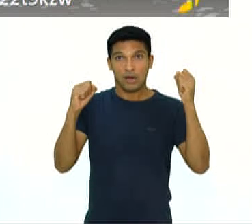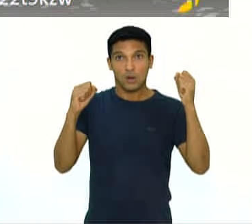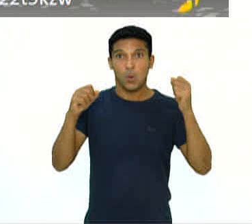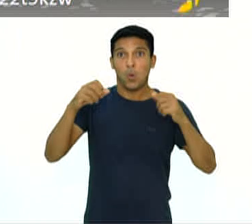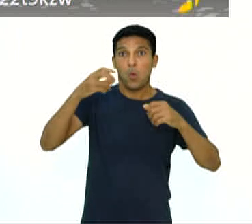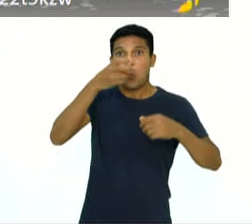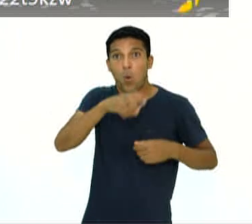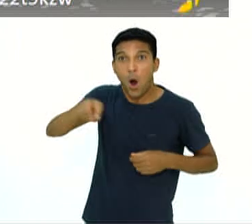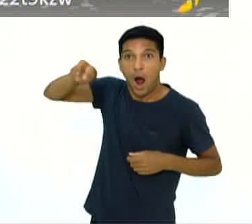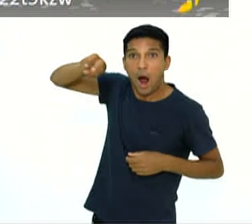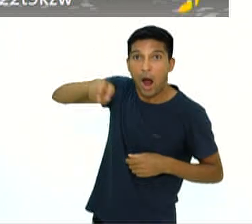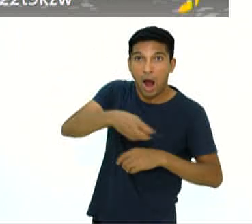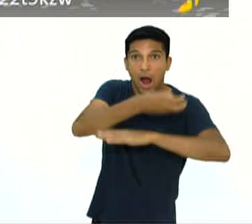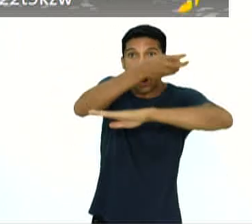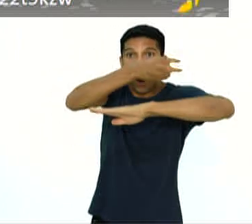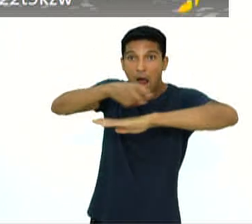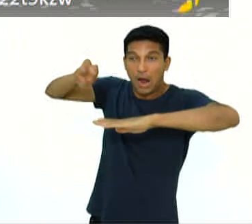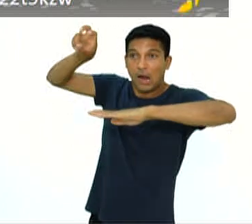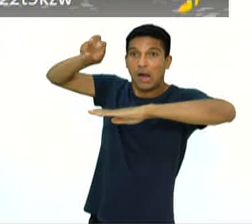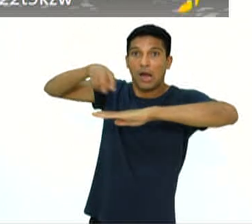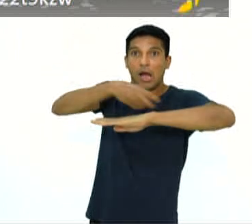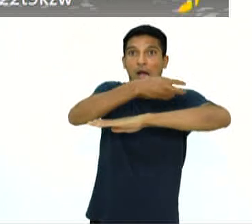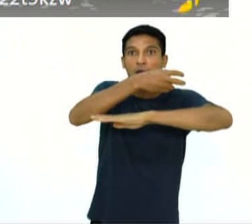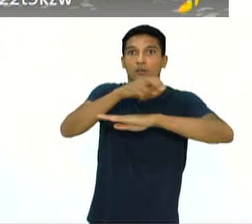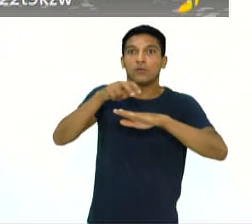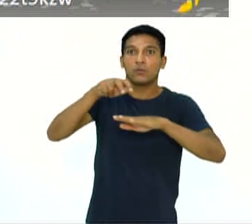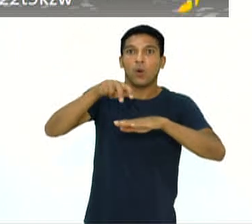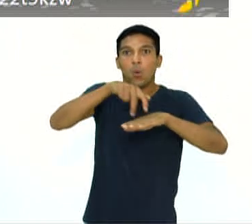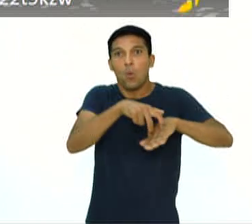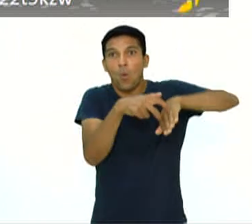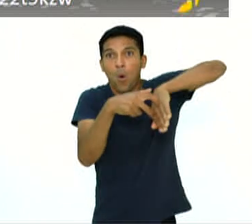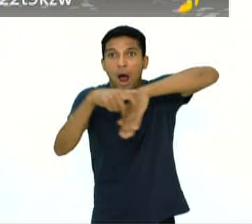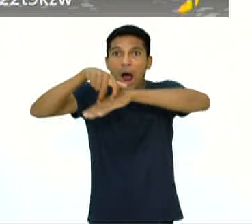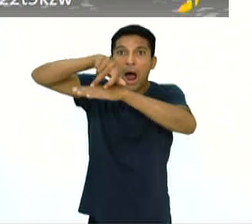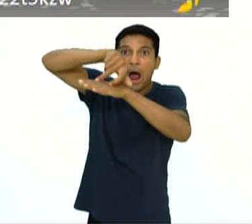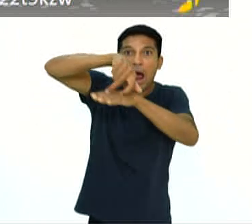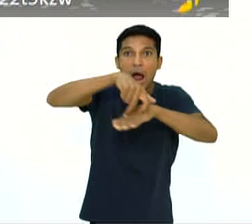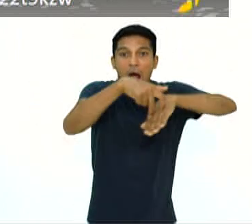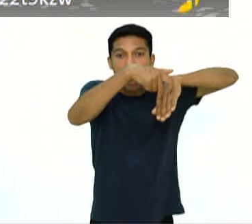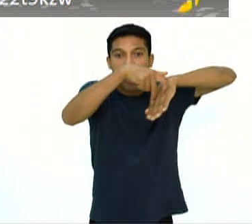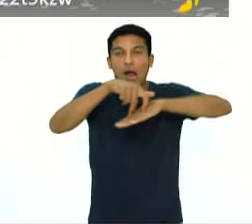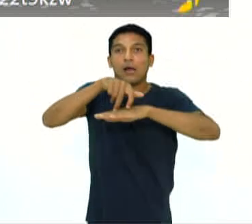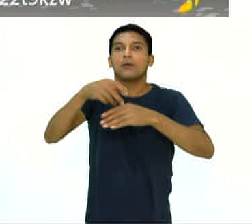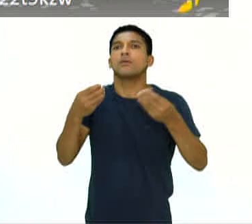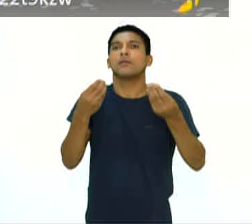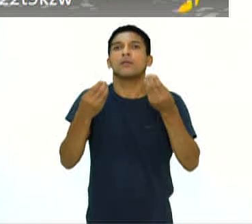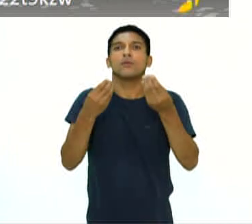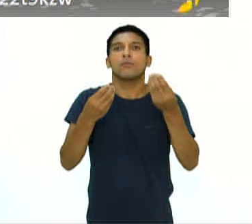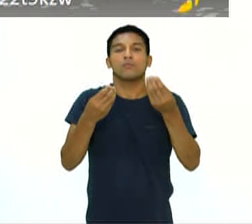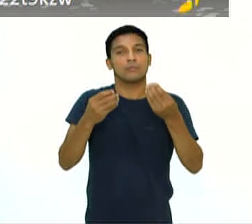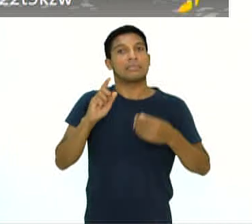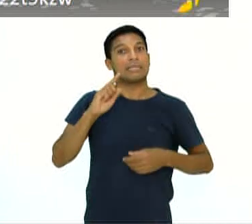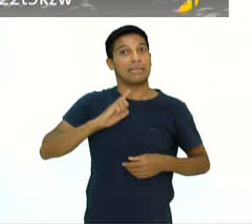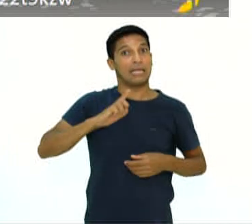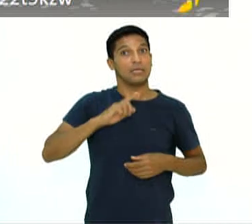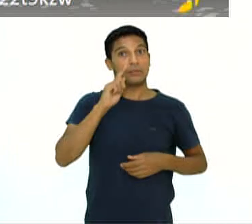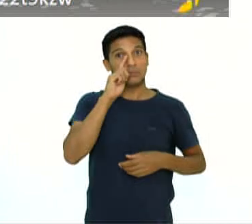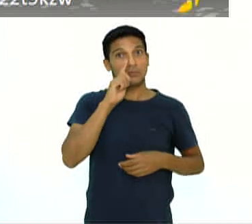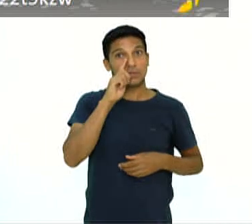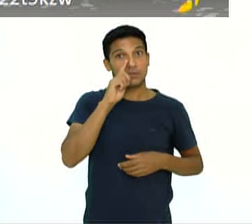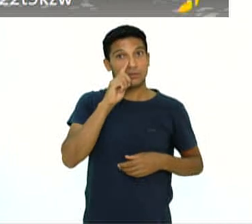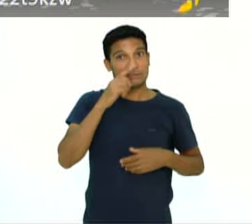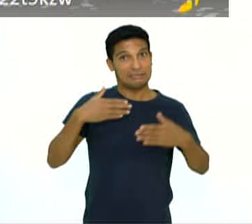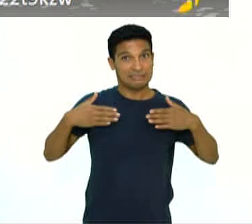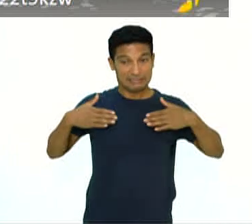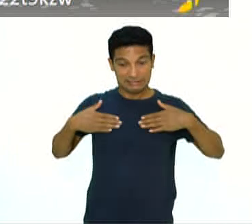aventura? Então, nós vimos que as atividades de aventura, elas impõem um risco e um risco